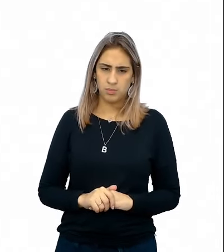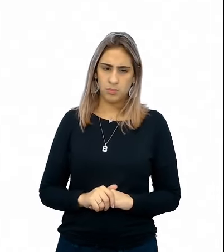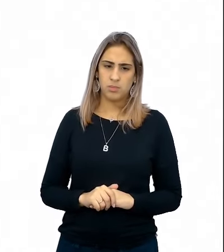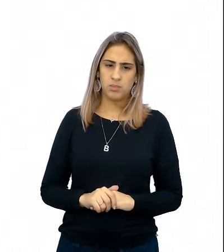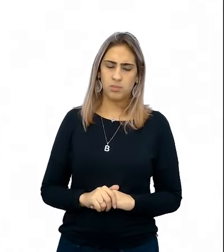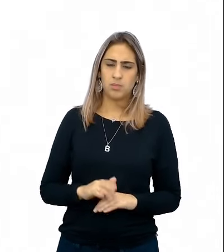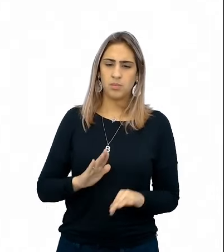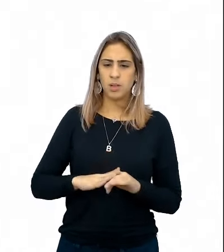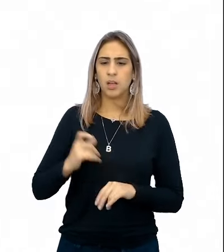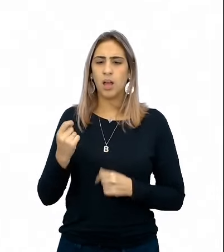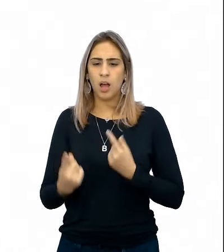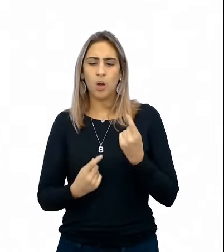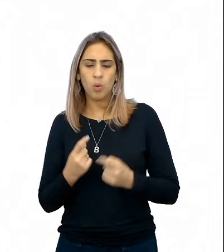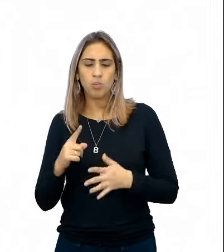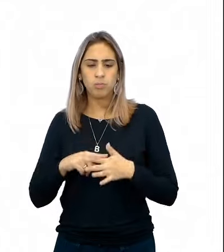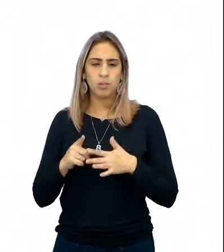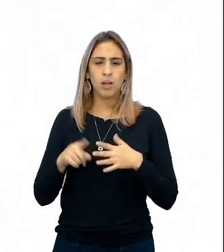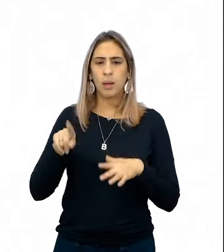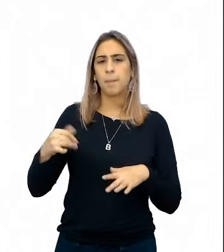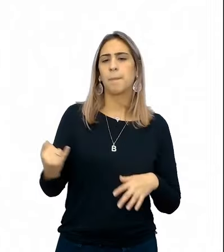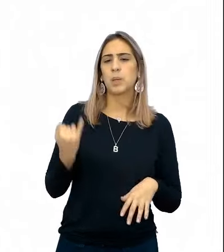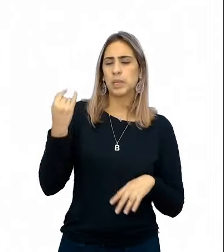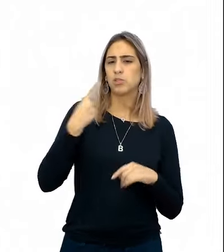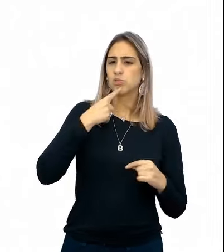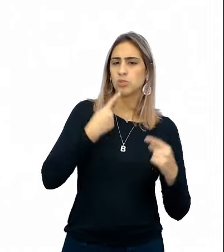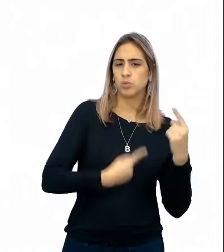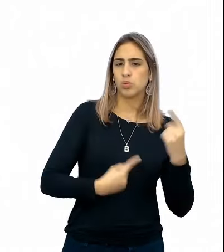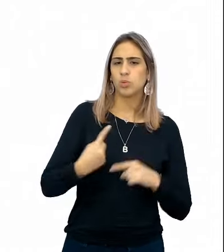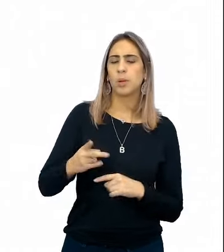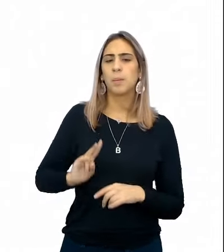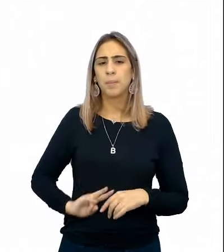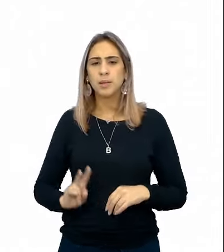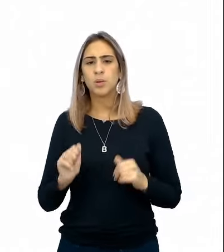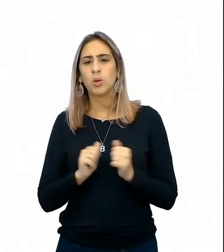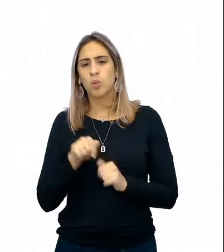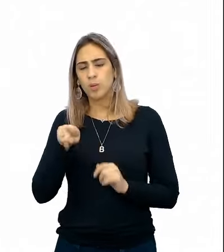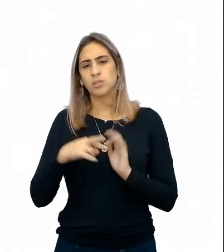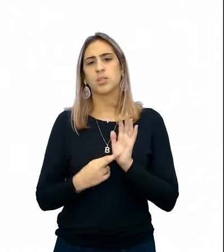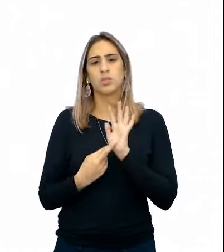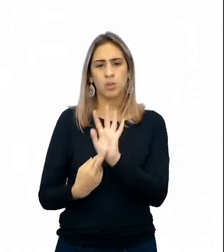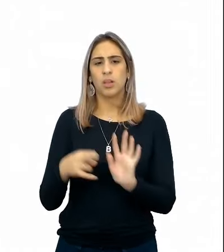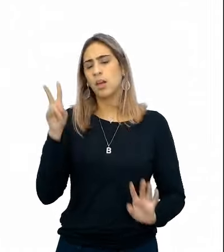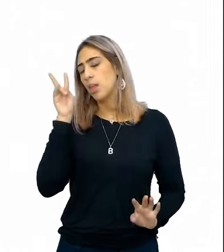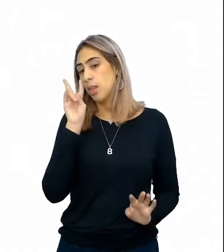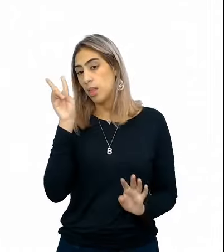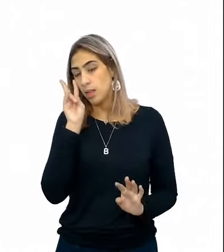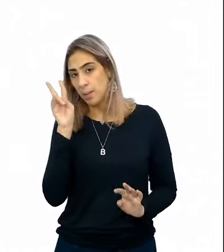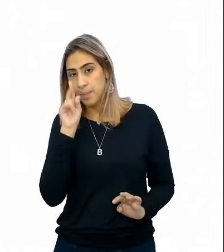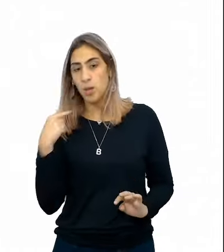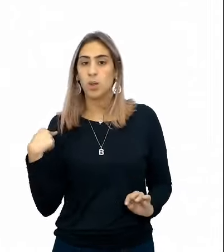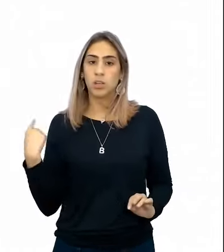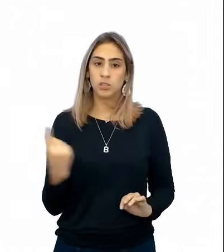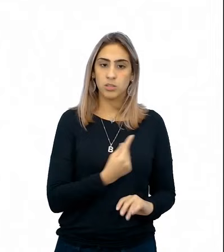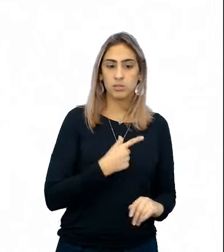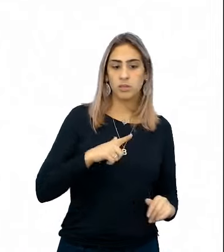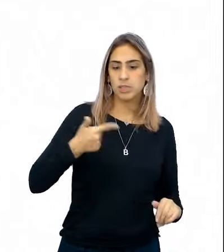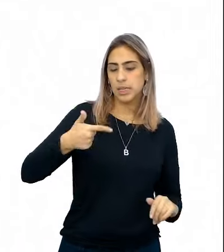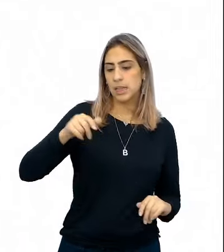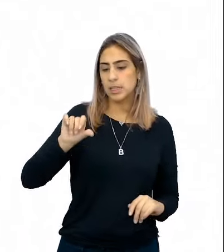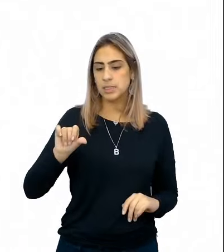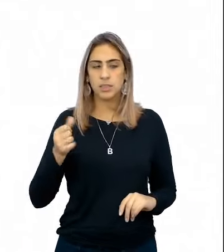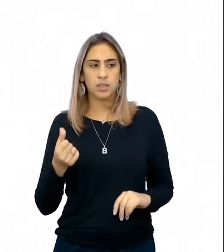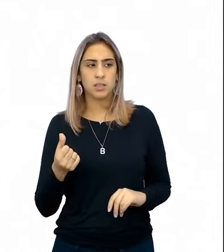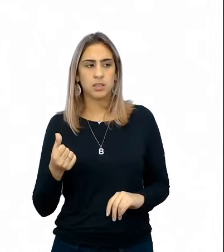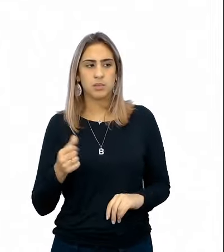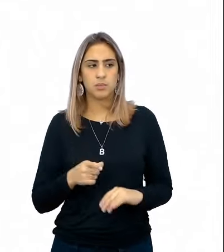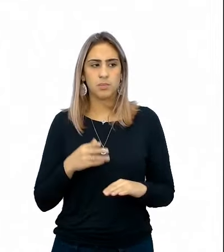Mas há alguns pontos que seria importante discutirmos, mesmo com esses resultados. Lembrando que a gente teve 66%